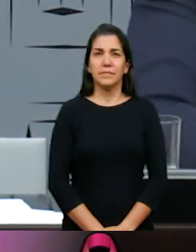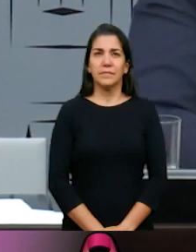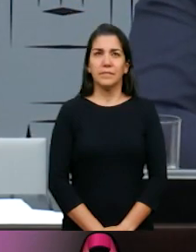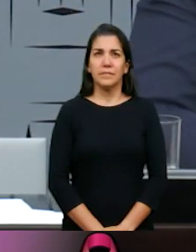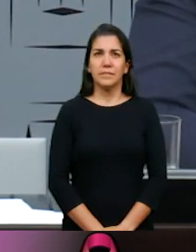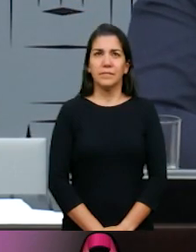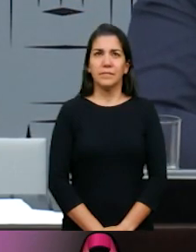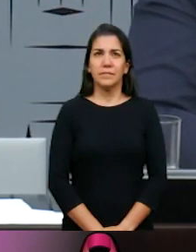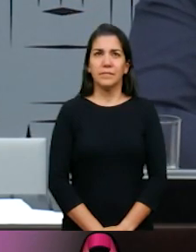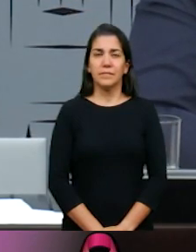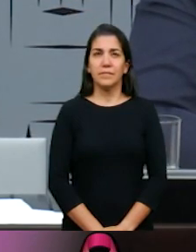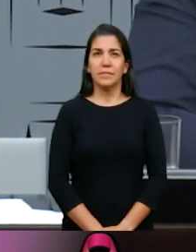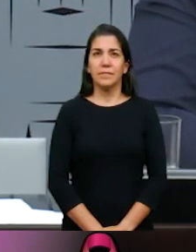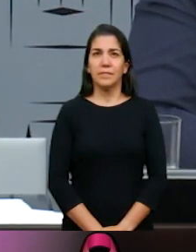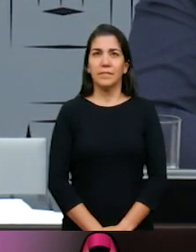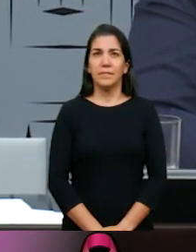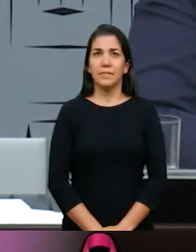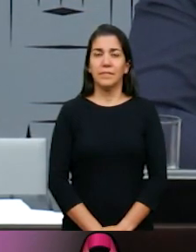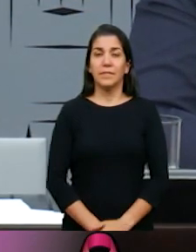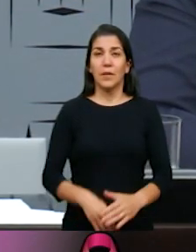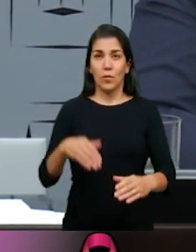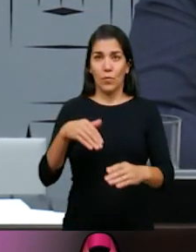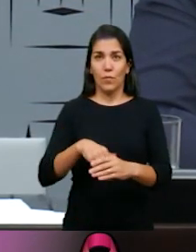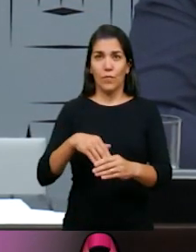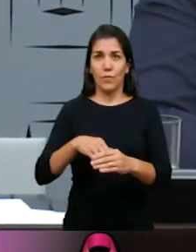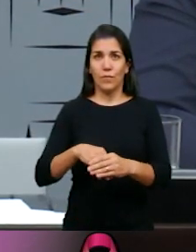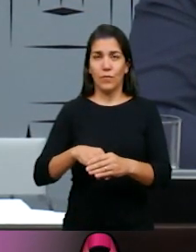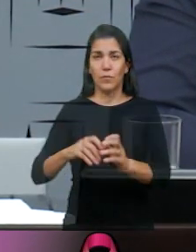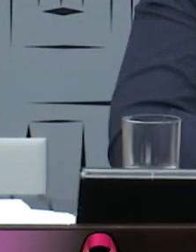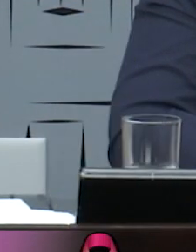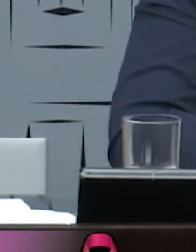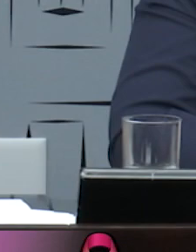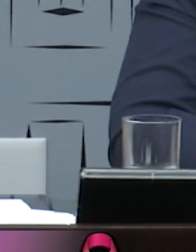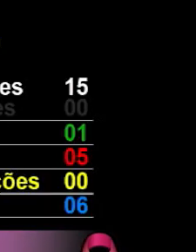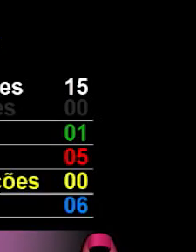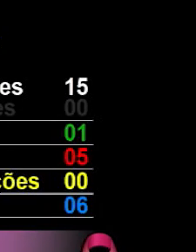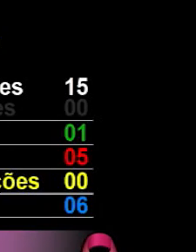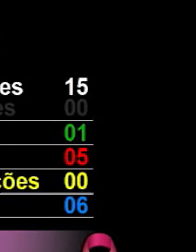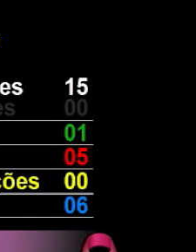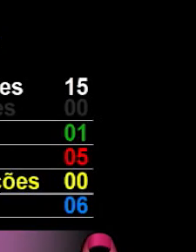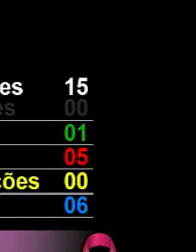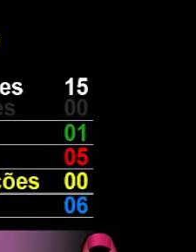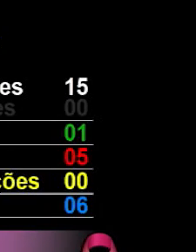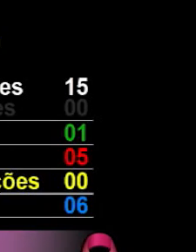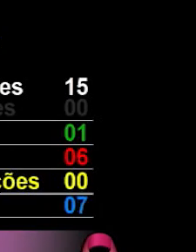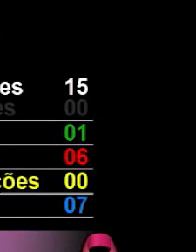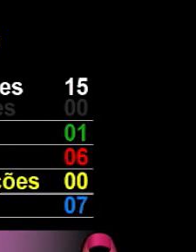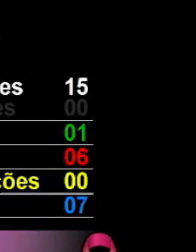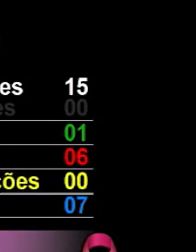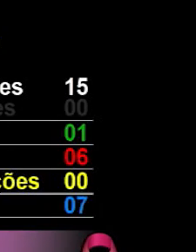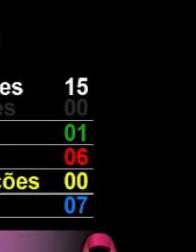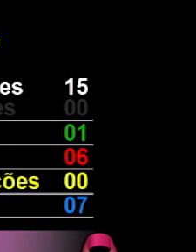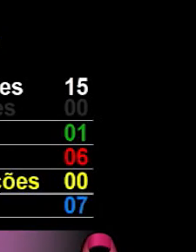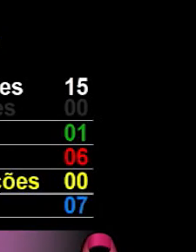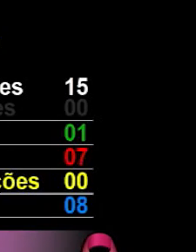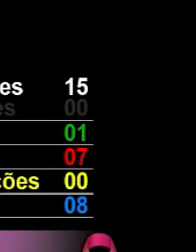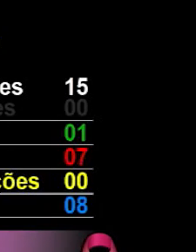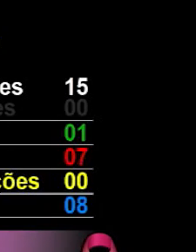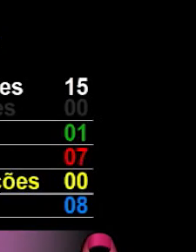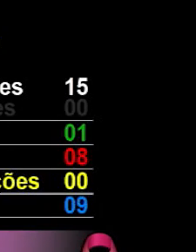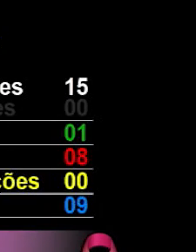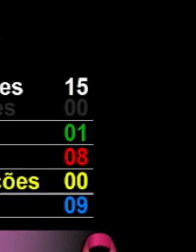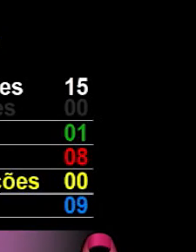Vereadores, registre o voto no sistema. Sim, ao parecer, não ao parecer. Sim, mantém o parecer, não